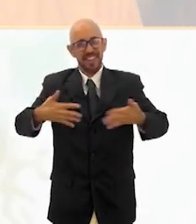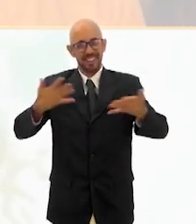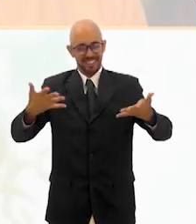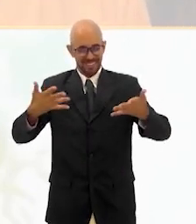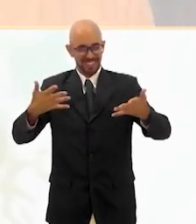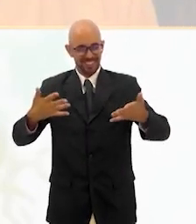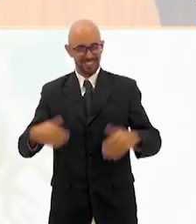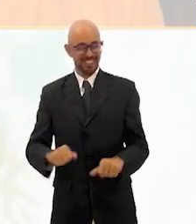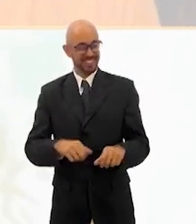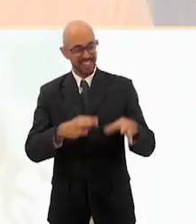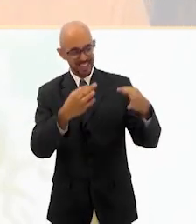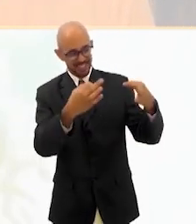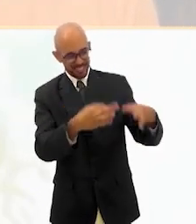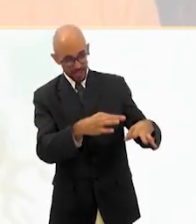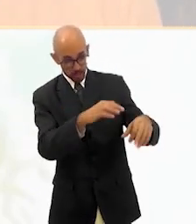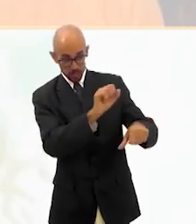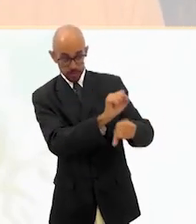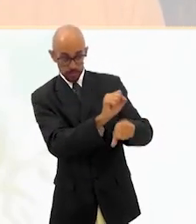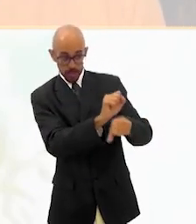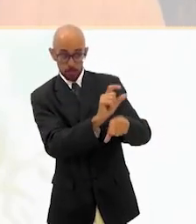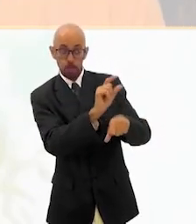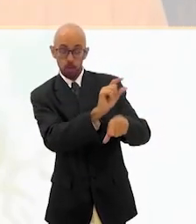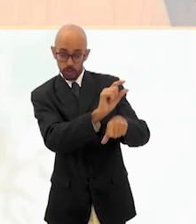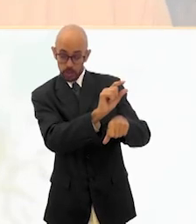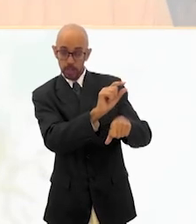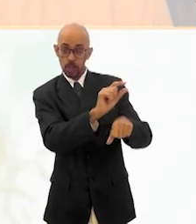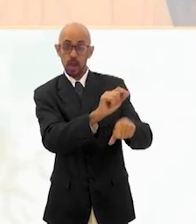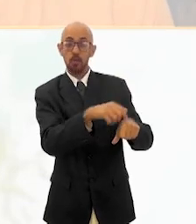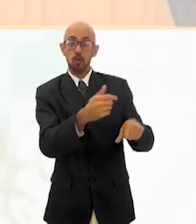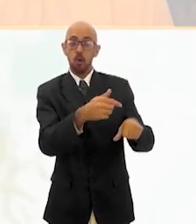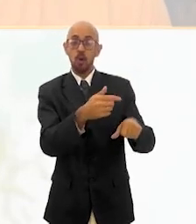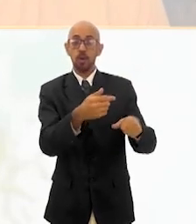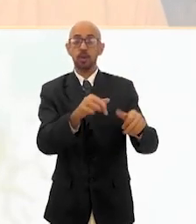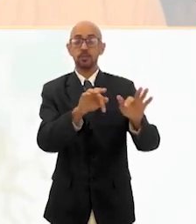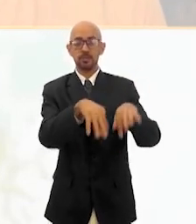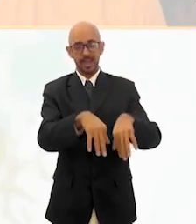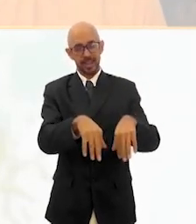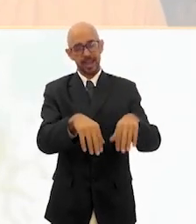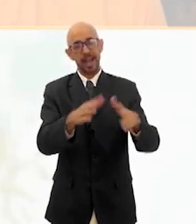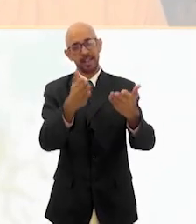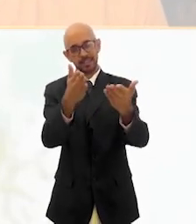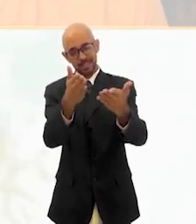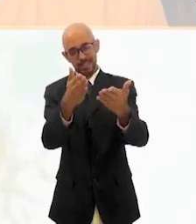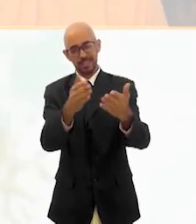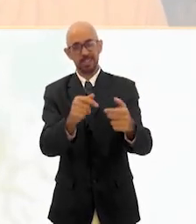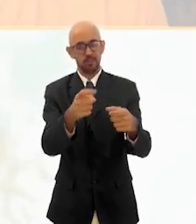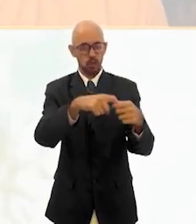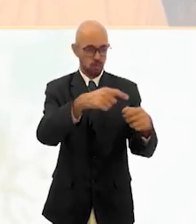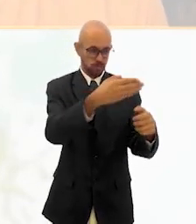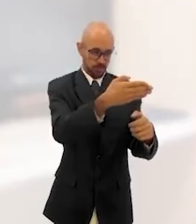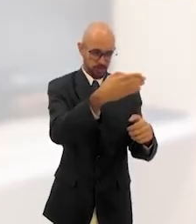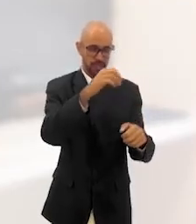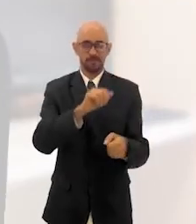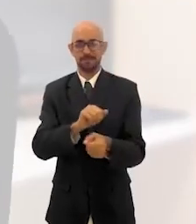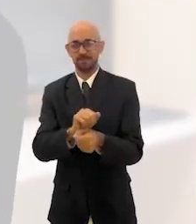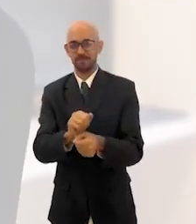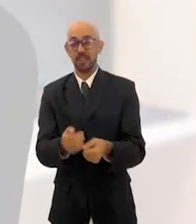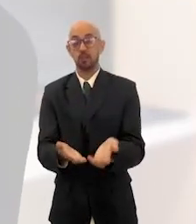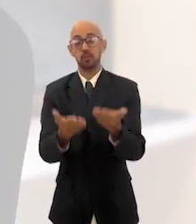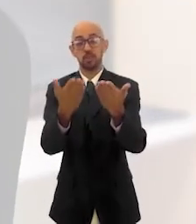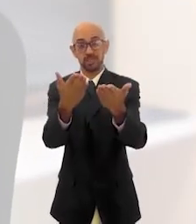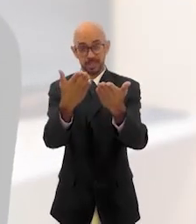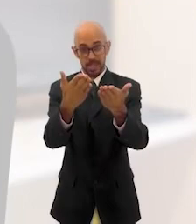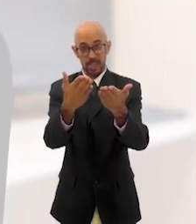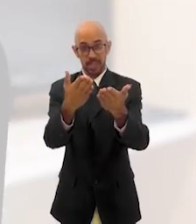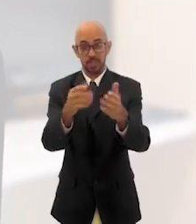né? Tá E aí, certo, meu amor. Me nosso. aguarda aí 1 minutinho que eu vou me despedir do público e já volto para a gente conversar. E você